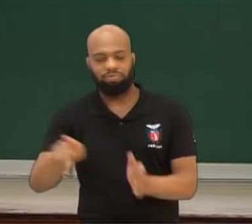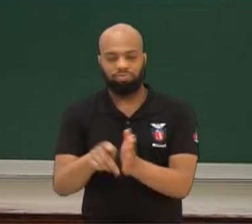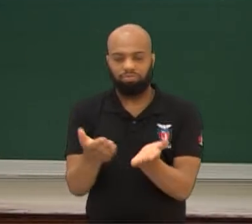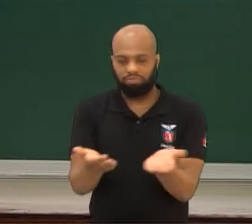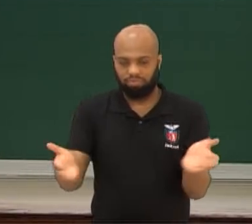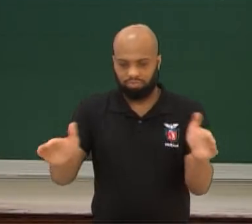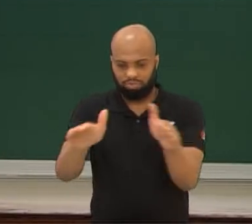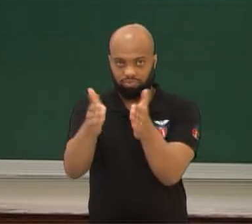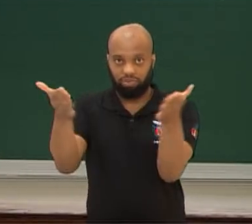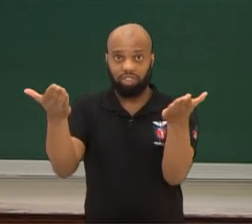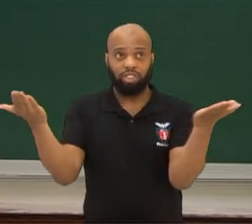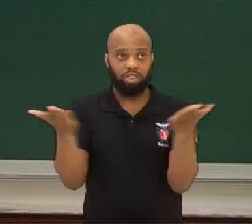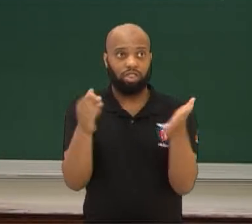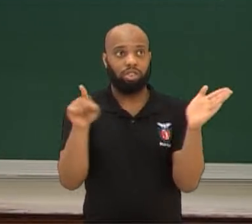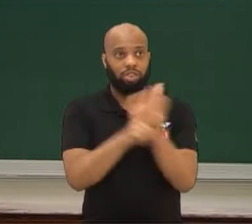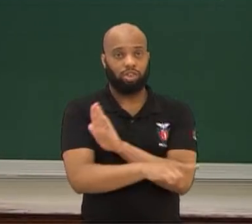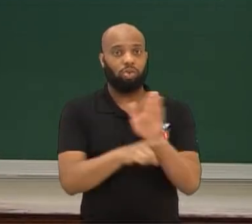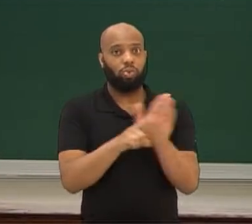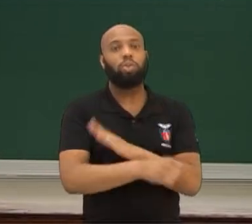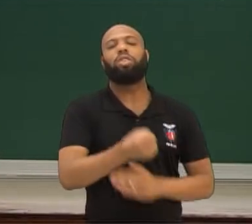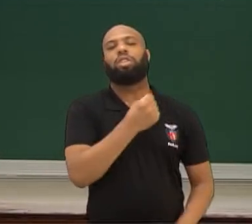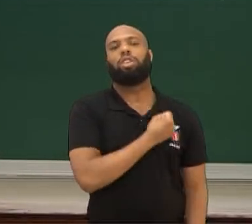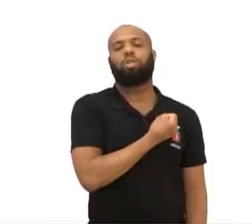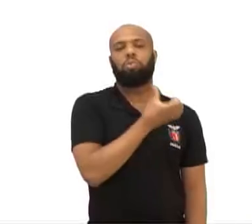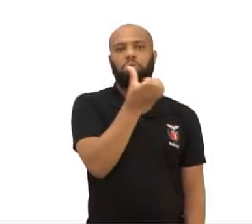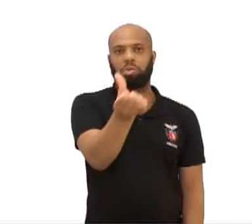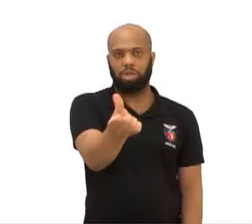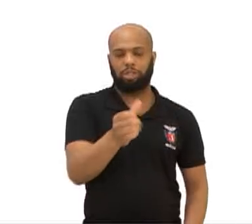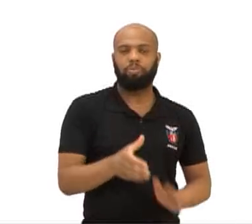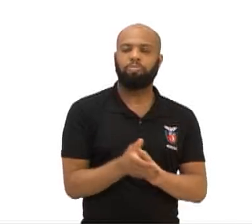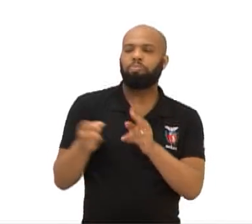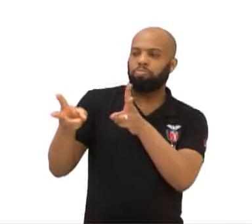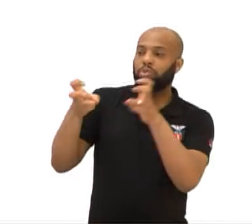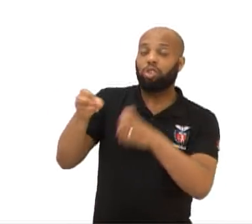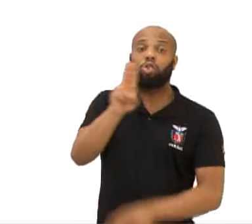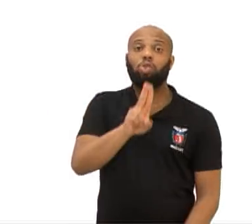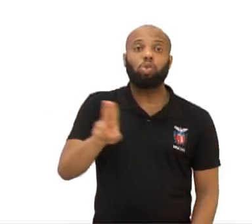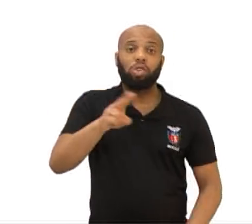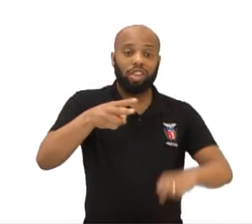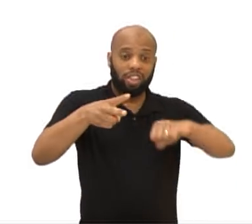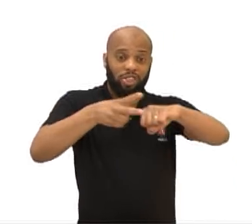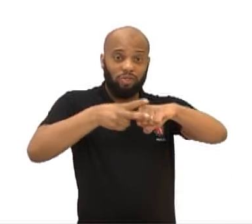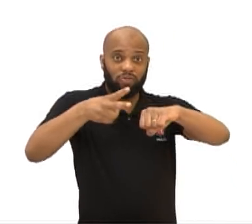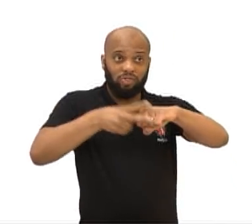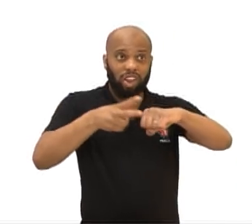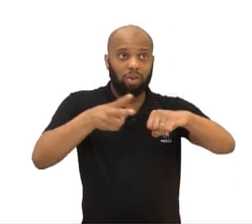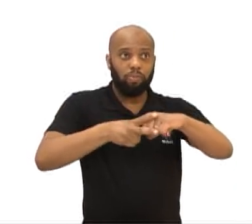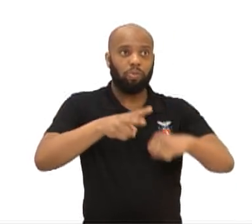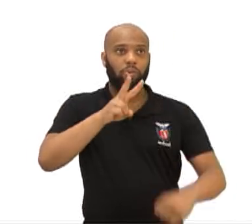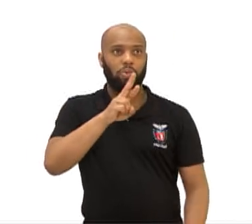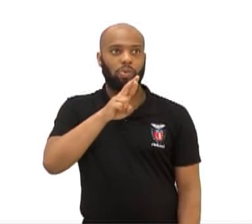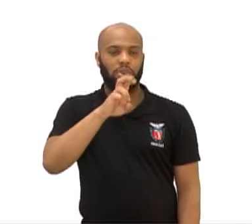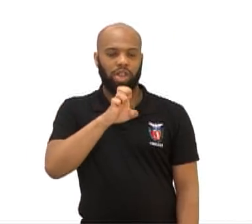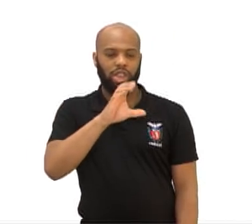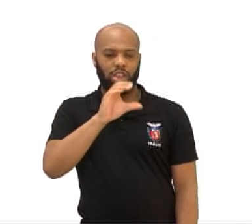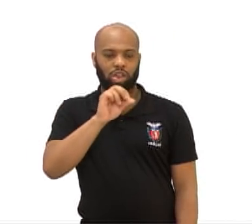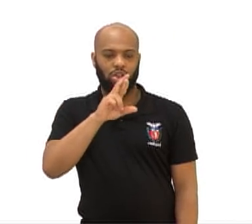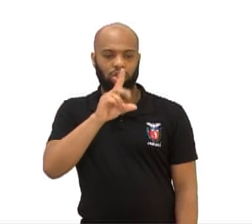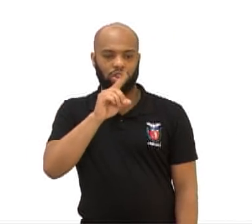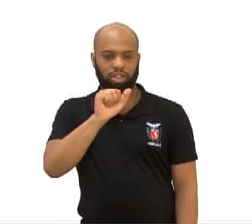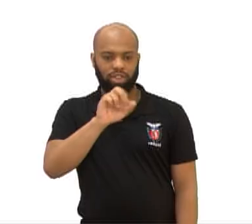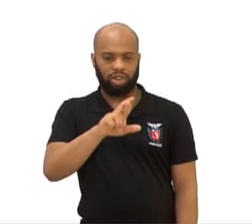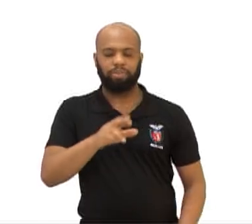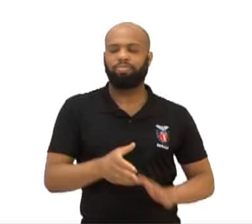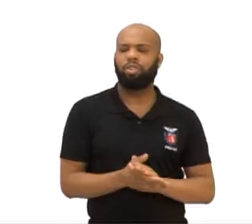para a questão nossa de número 6, tá? Observe o uso do verbo recordar nessa frase. Talvez nem